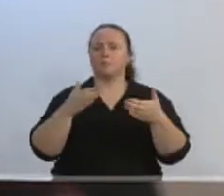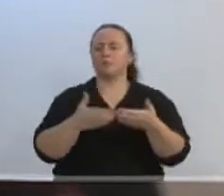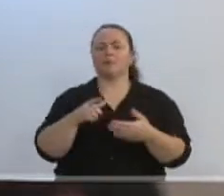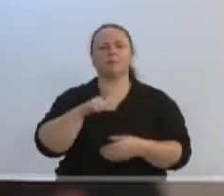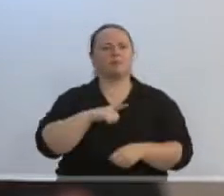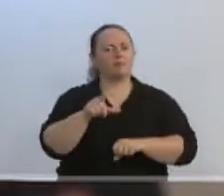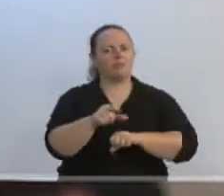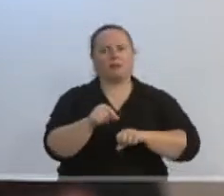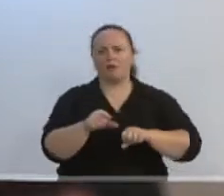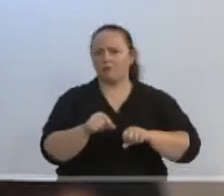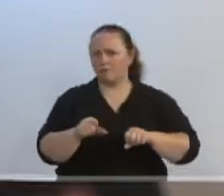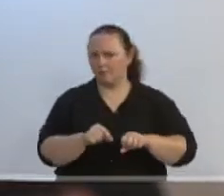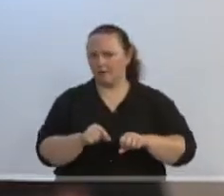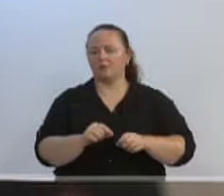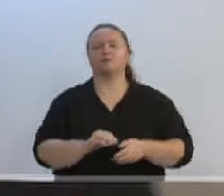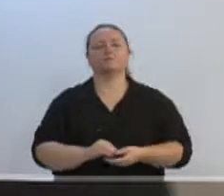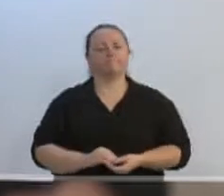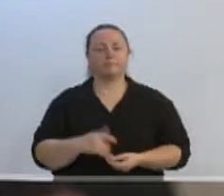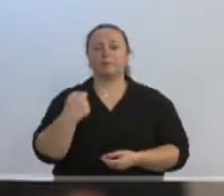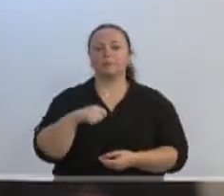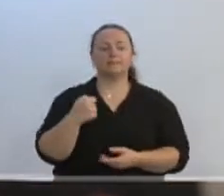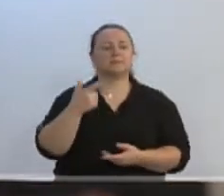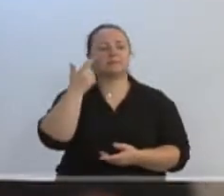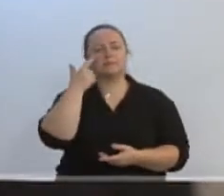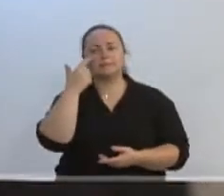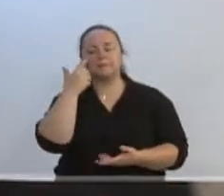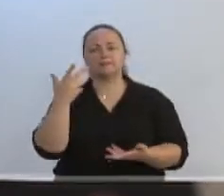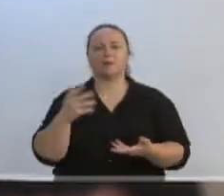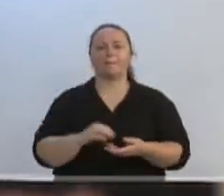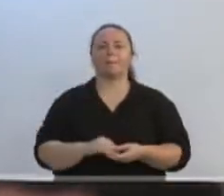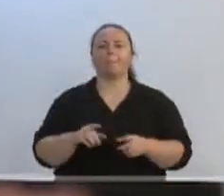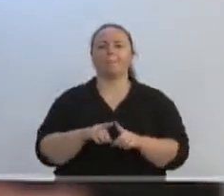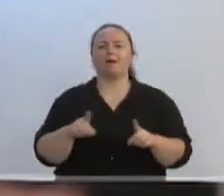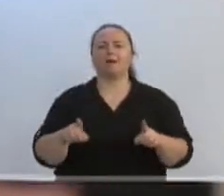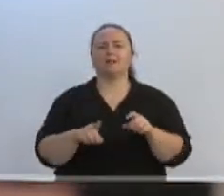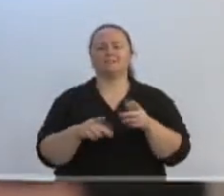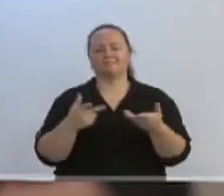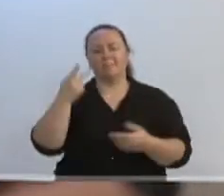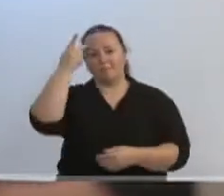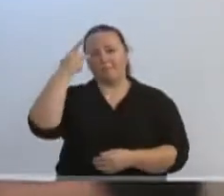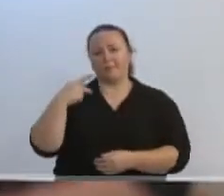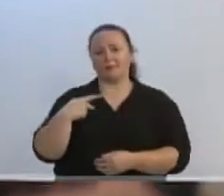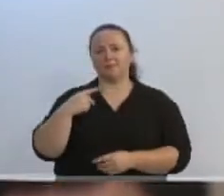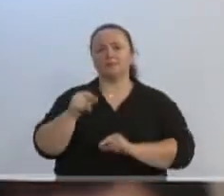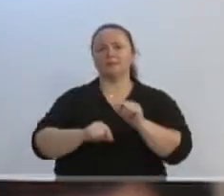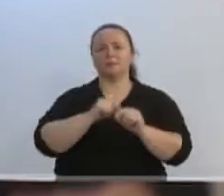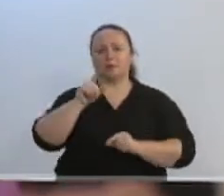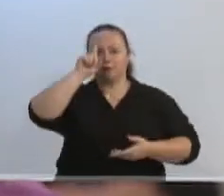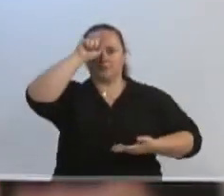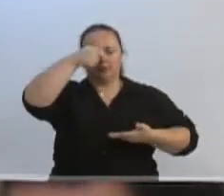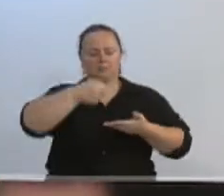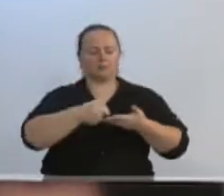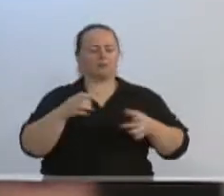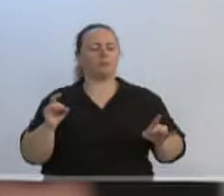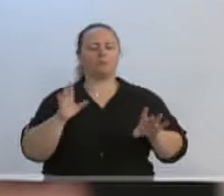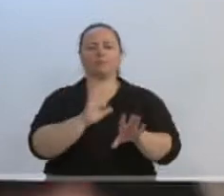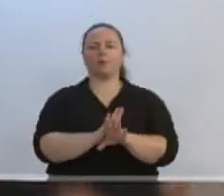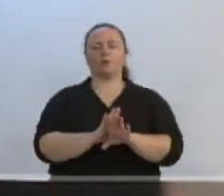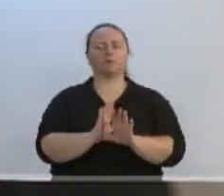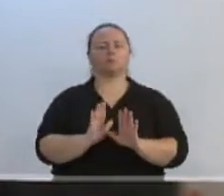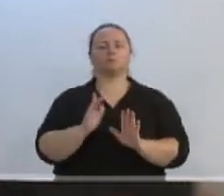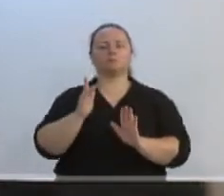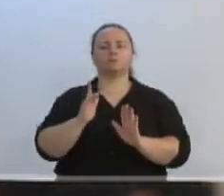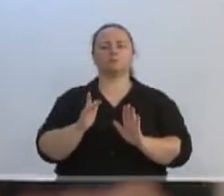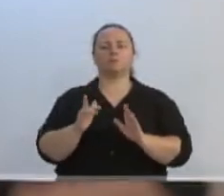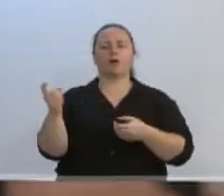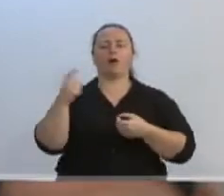argumentos também. Acho que nós precisamos de achar um meio termo. Eu só não gostei da palavra dela, foi um pouco forte, quando ela falou a decisão já está tomada e não se volta mais atrás. Não é